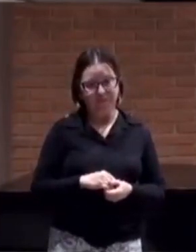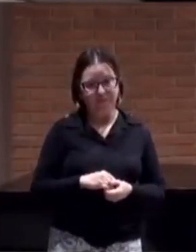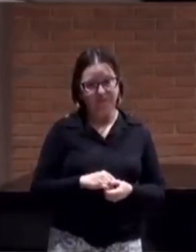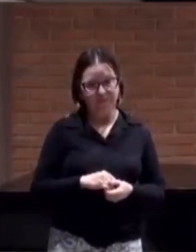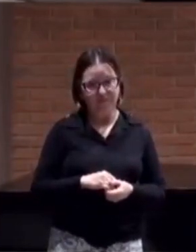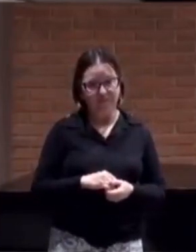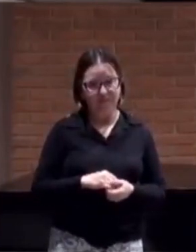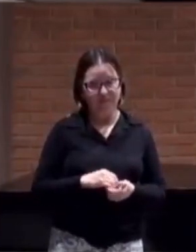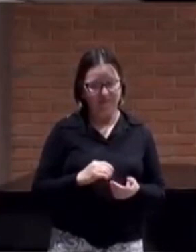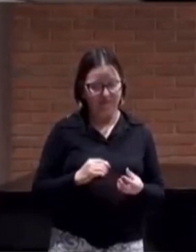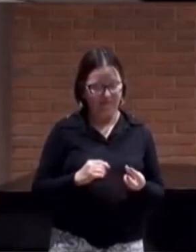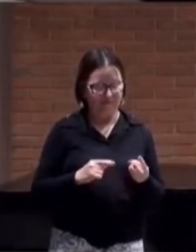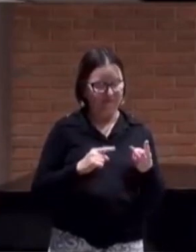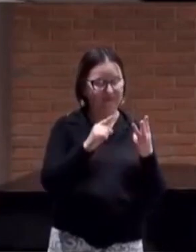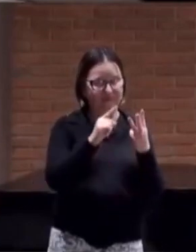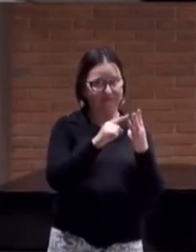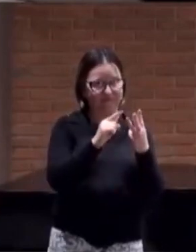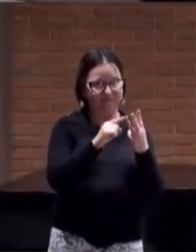Terceira questão.